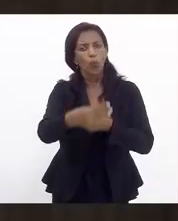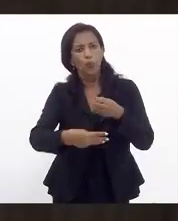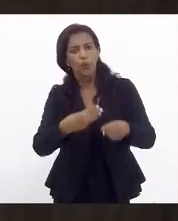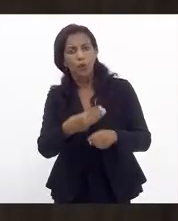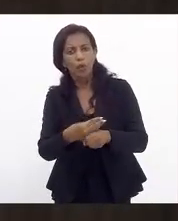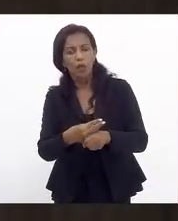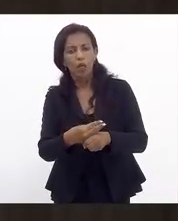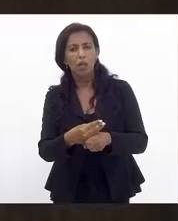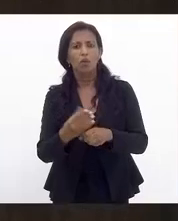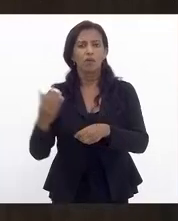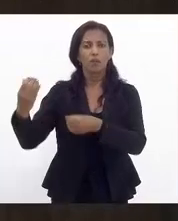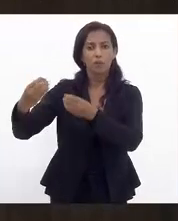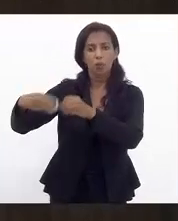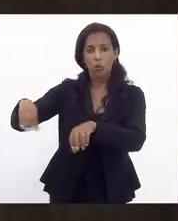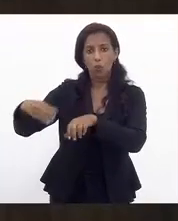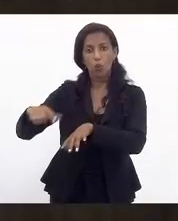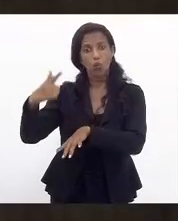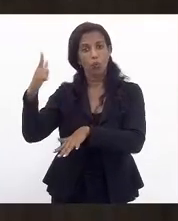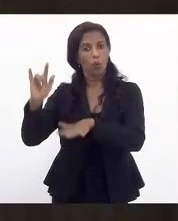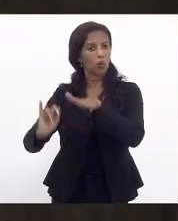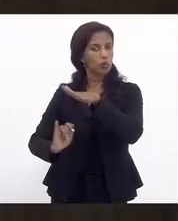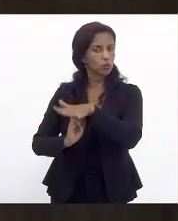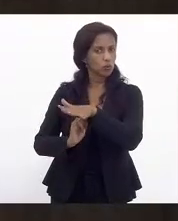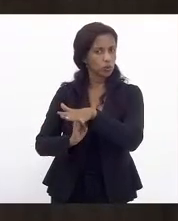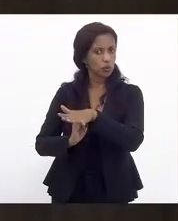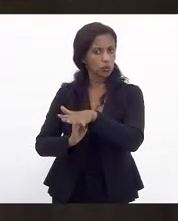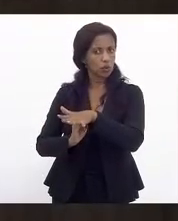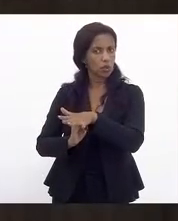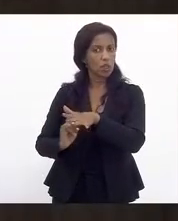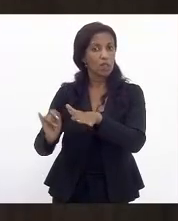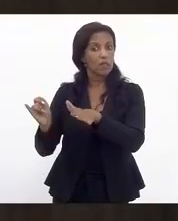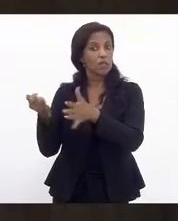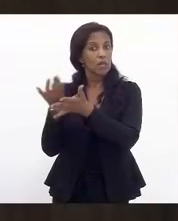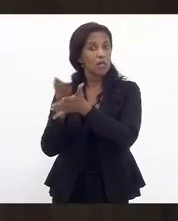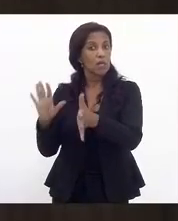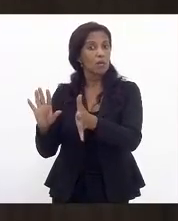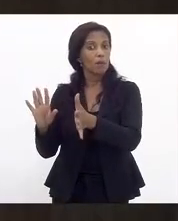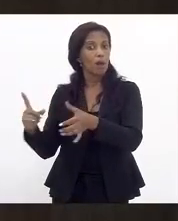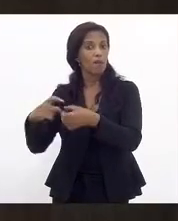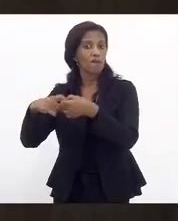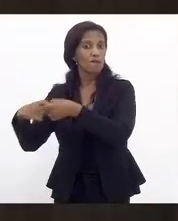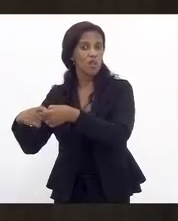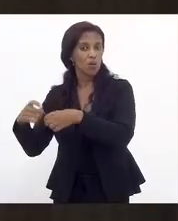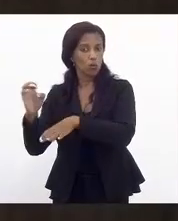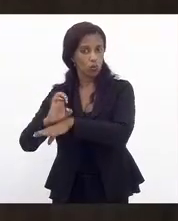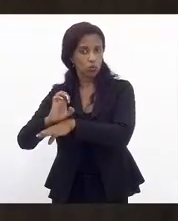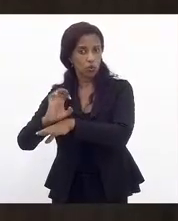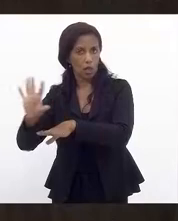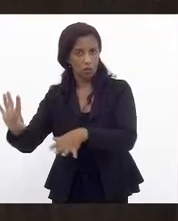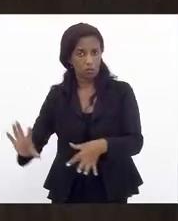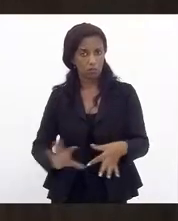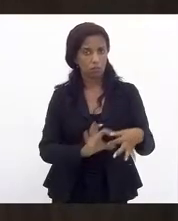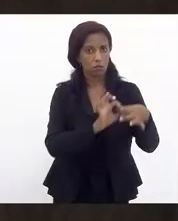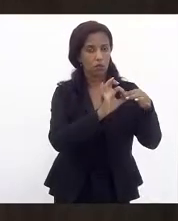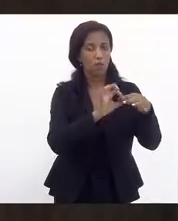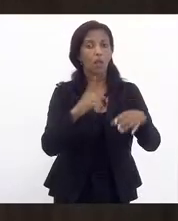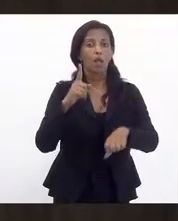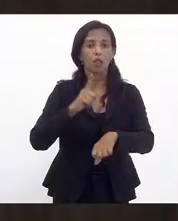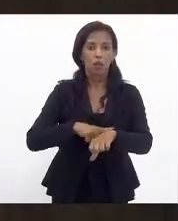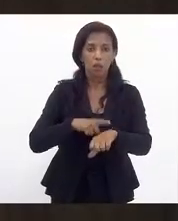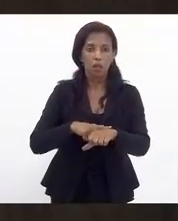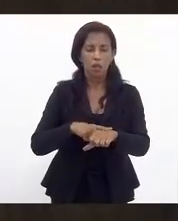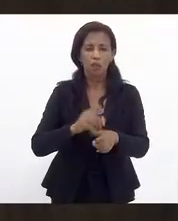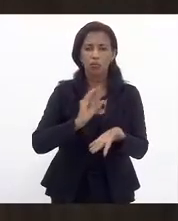triénio fazendo concurso para outra instituição sendo sem romper o vínculo com o estado se ele Continuará contando o tempo